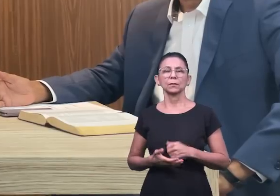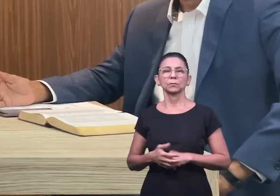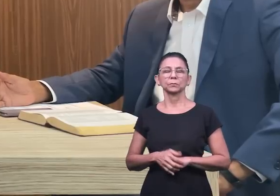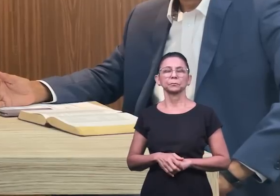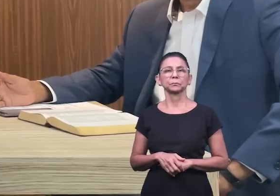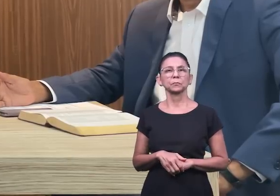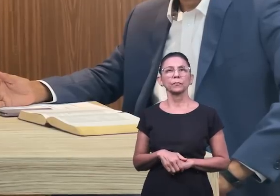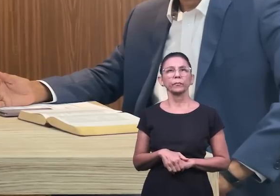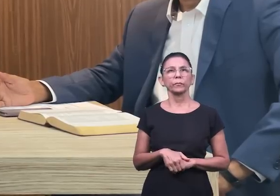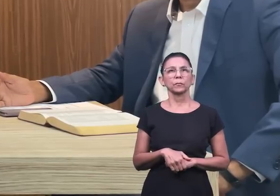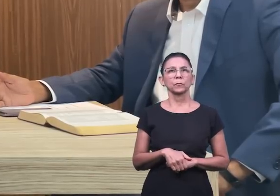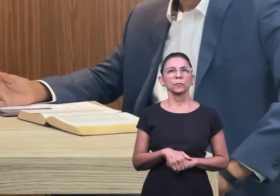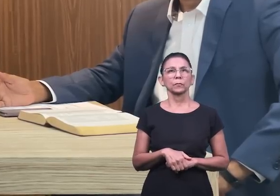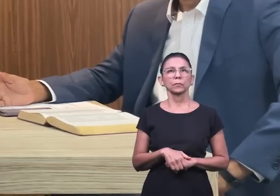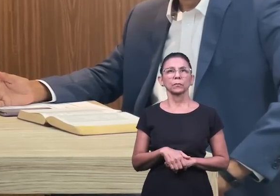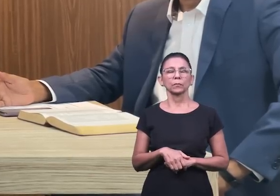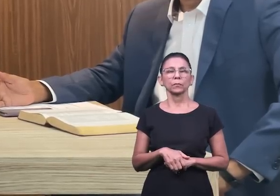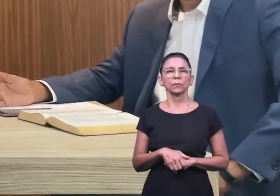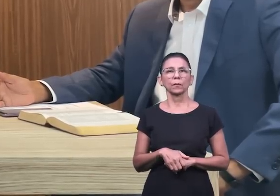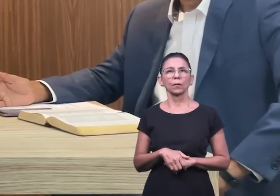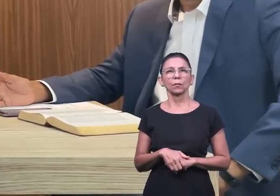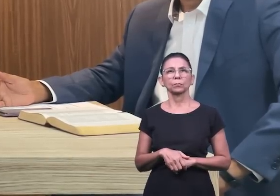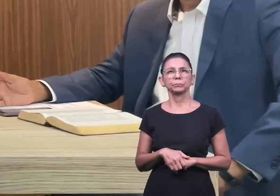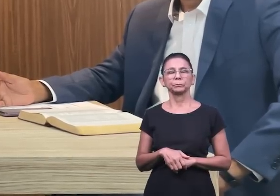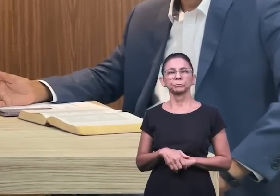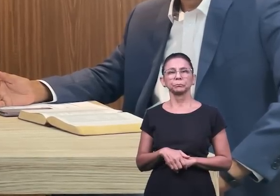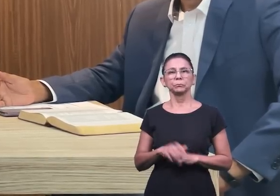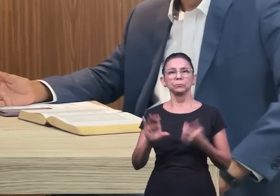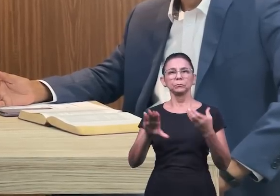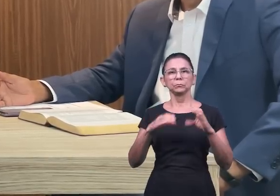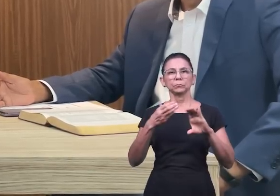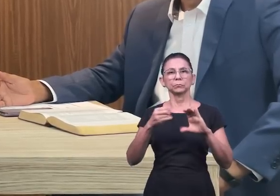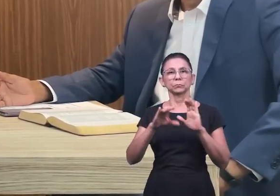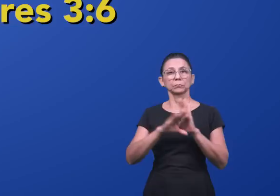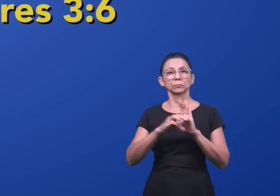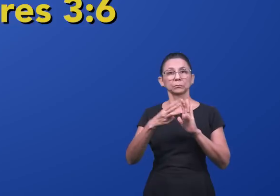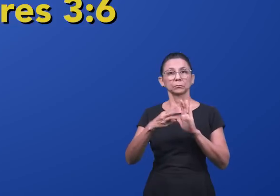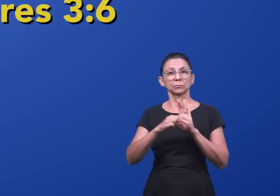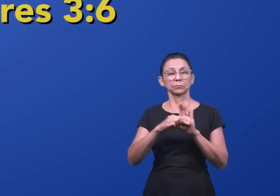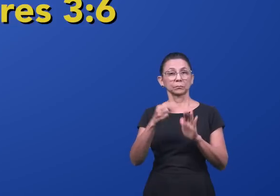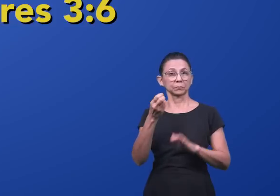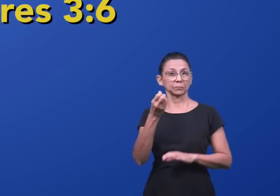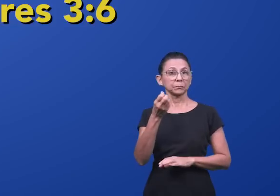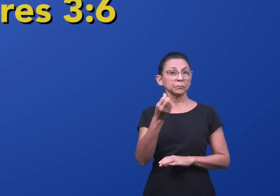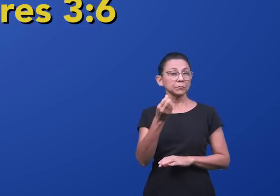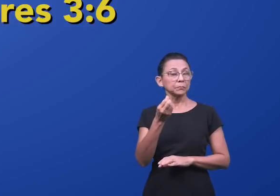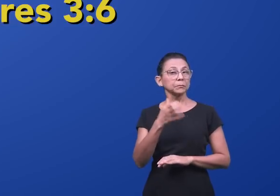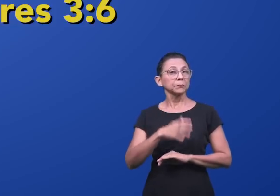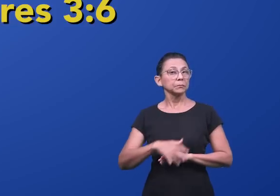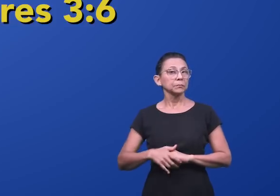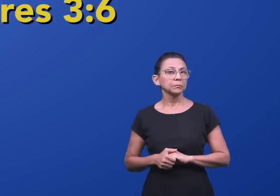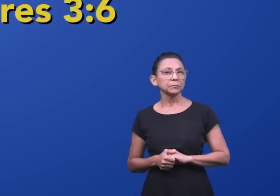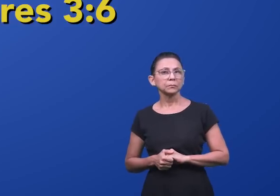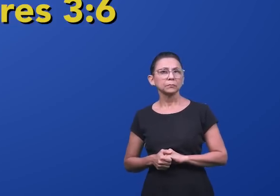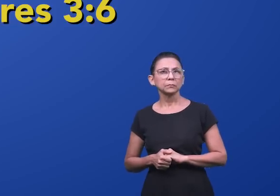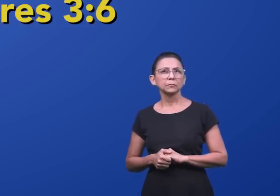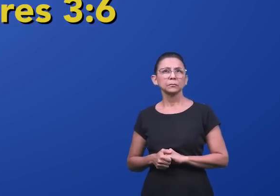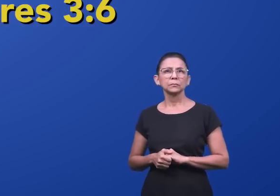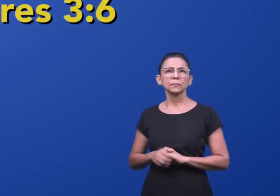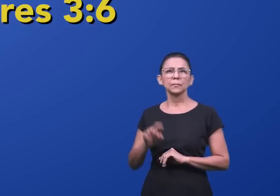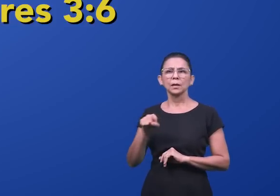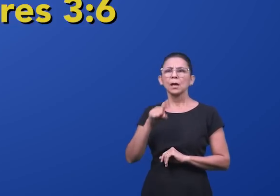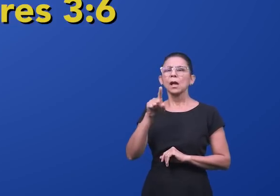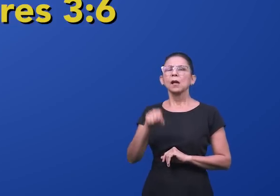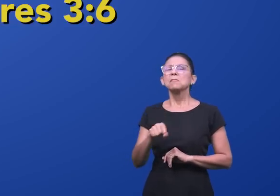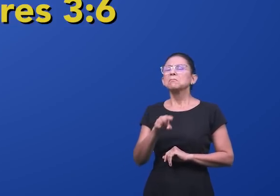Caetité, Bahia. Difícil de falar. Vamos ouvir a resposta do companheiro. Em Cantares, capítulo 3, verso 6,